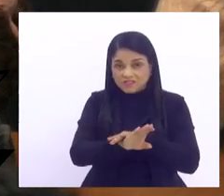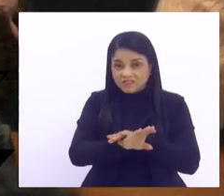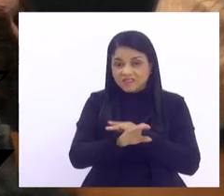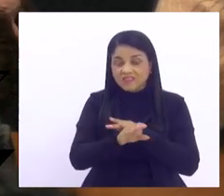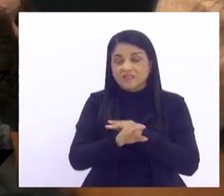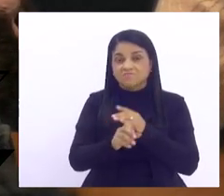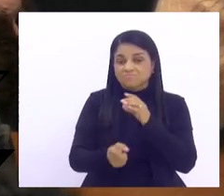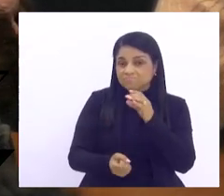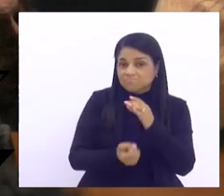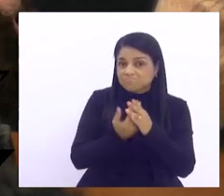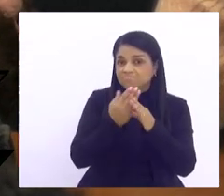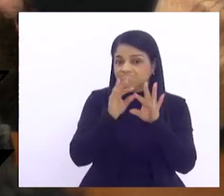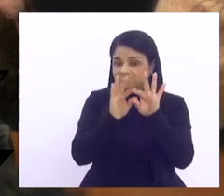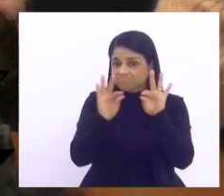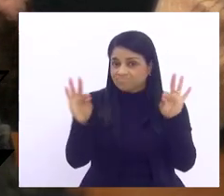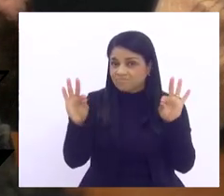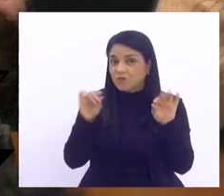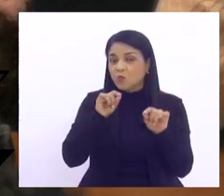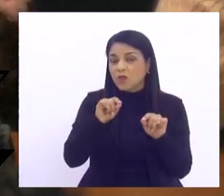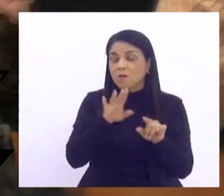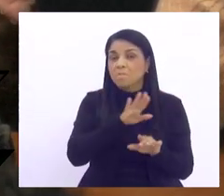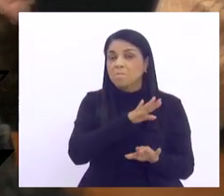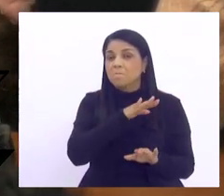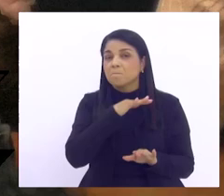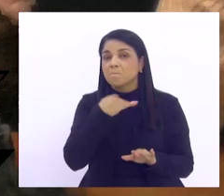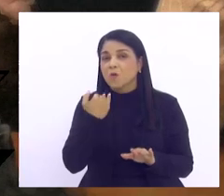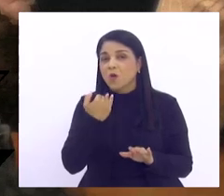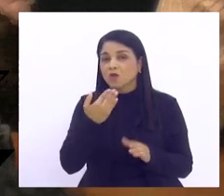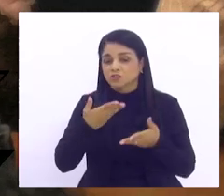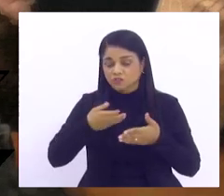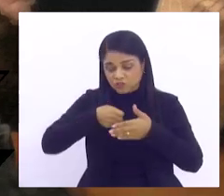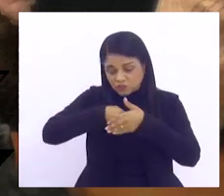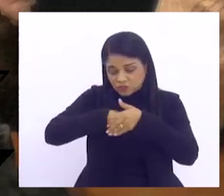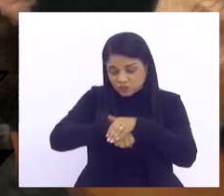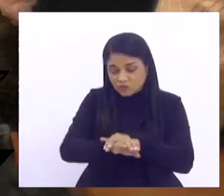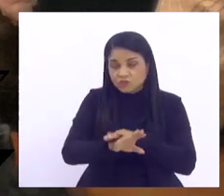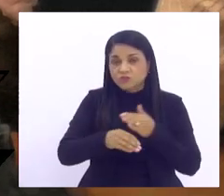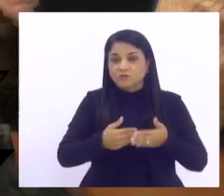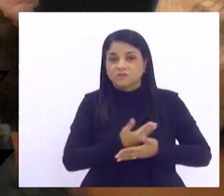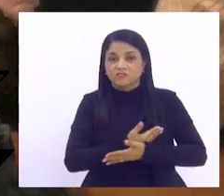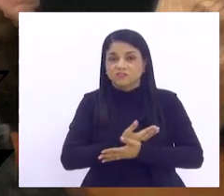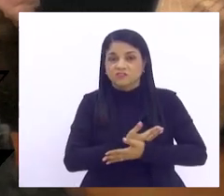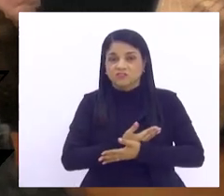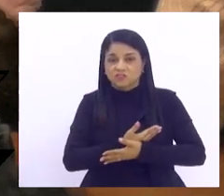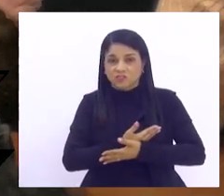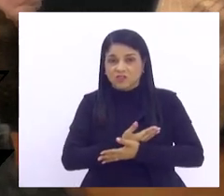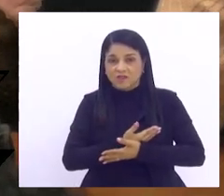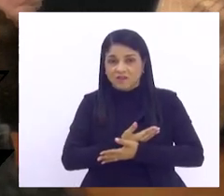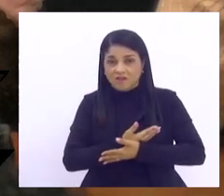para falar do homicídio de crianças já nascidas no colo de suas mães.